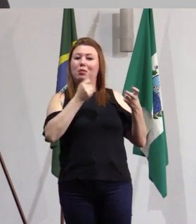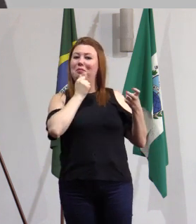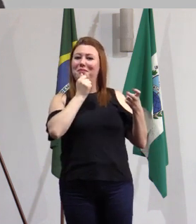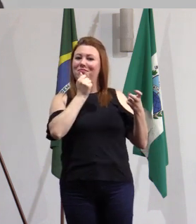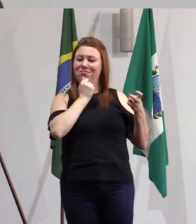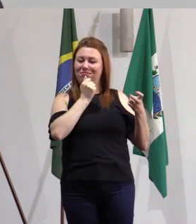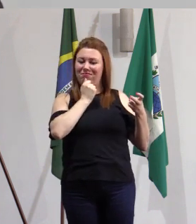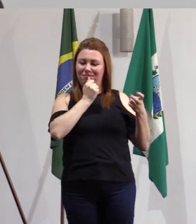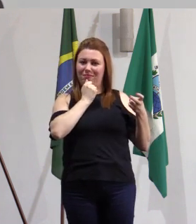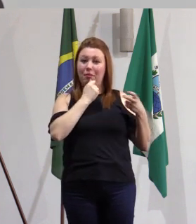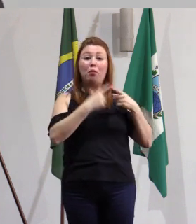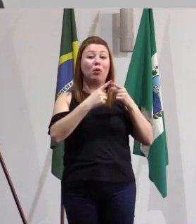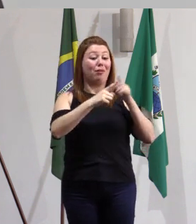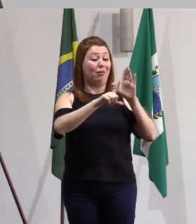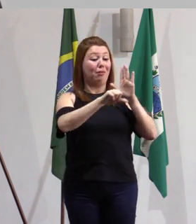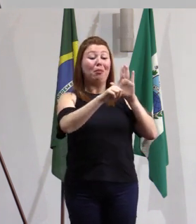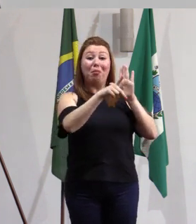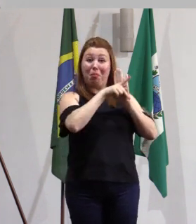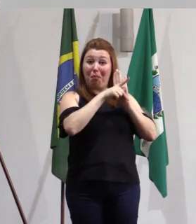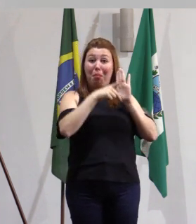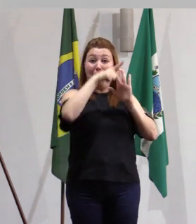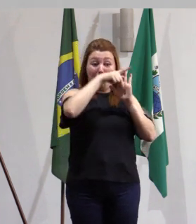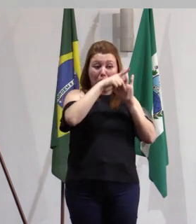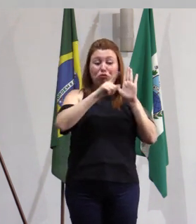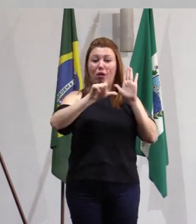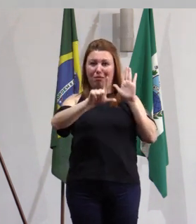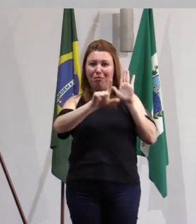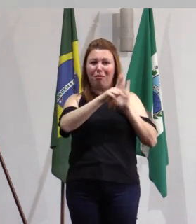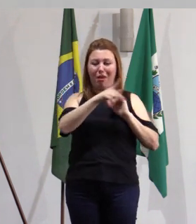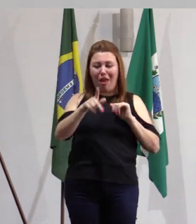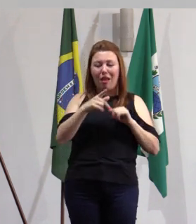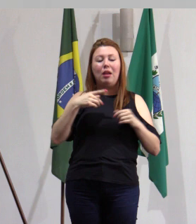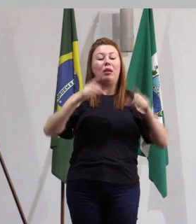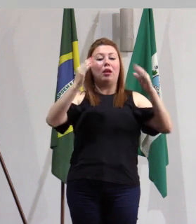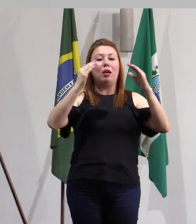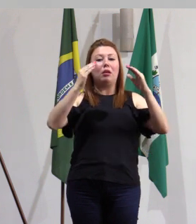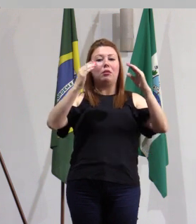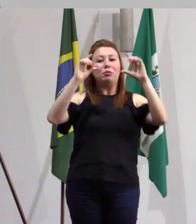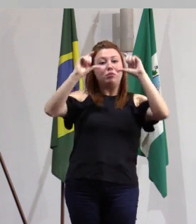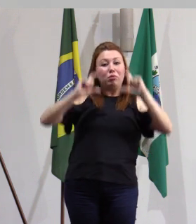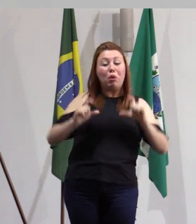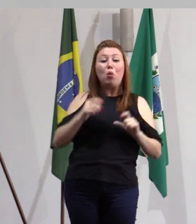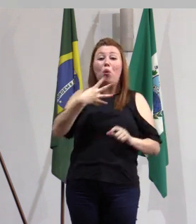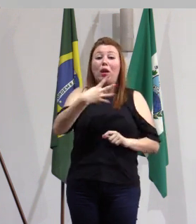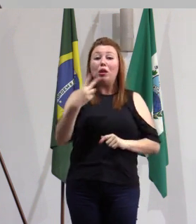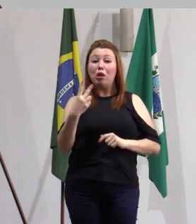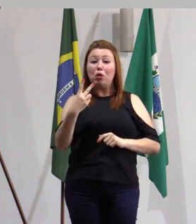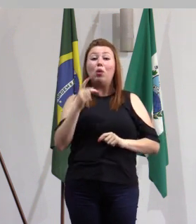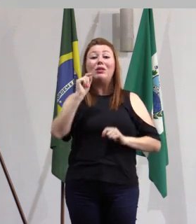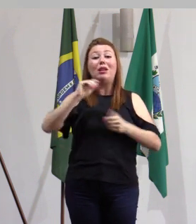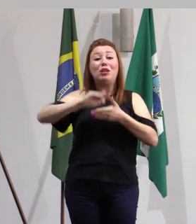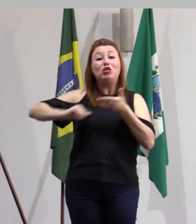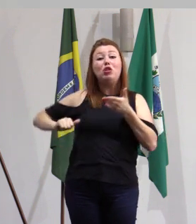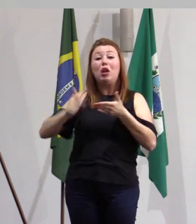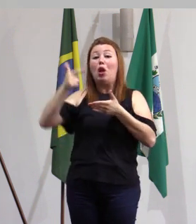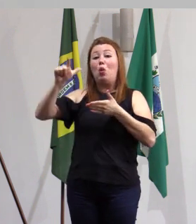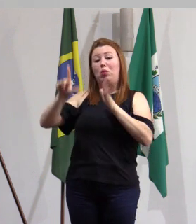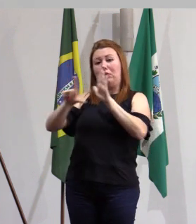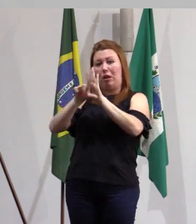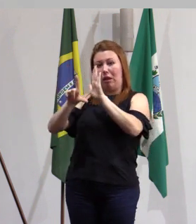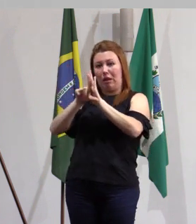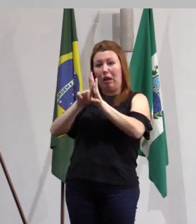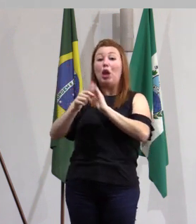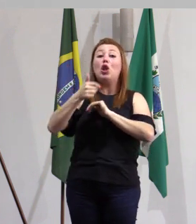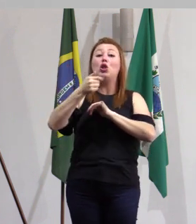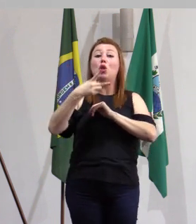Essa lei, no seu artigo 42, altera a lei de criação da IBSER, a lei